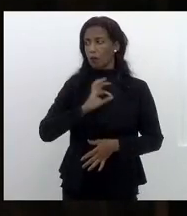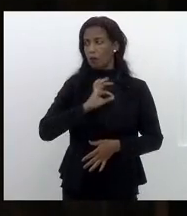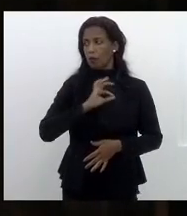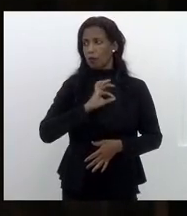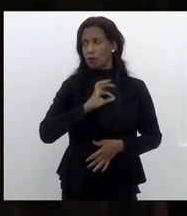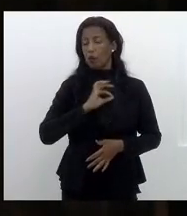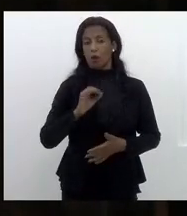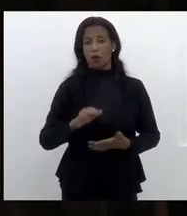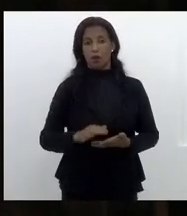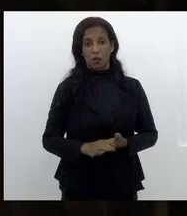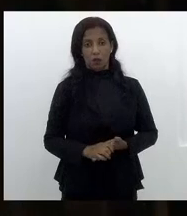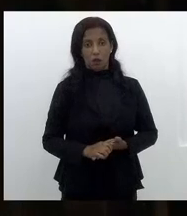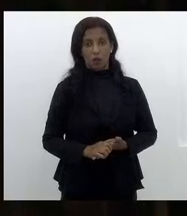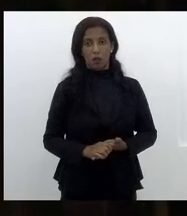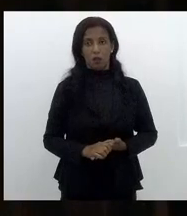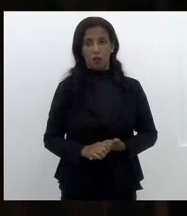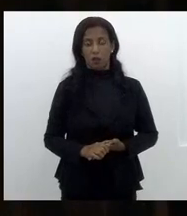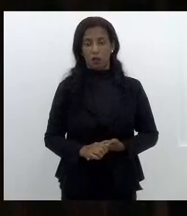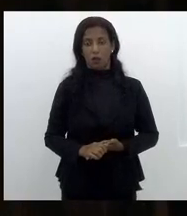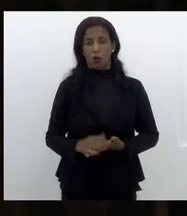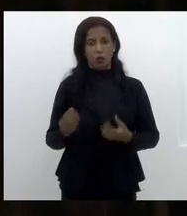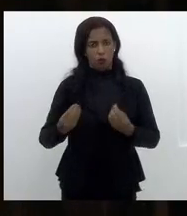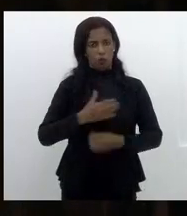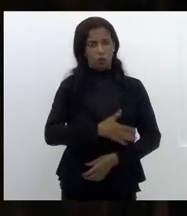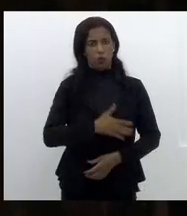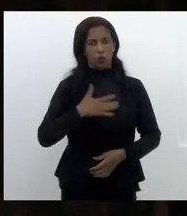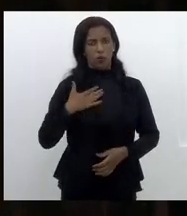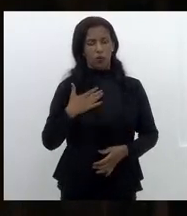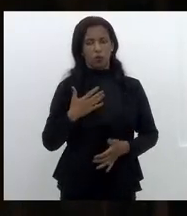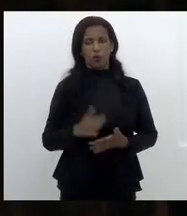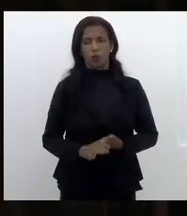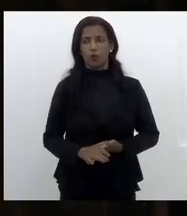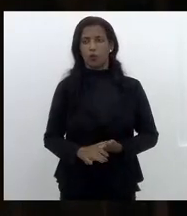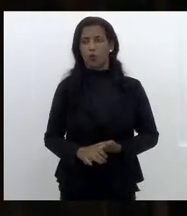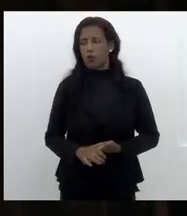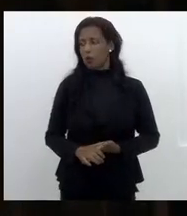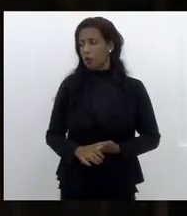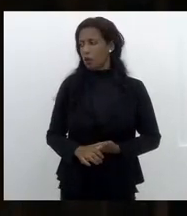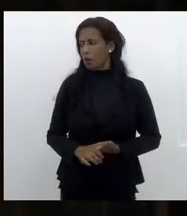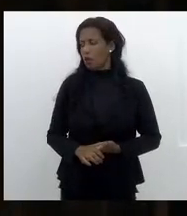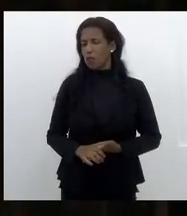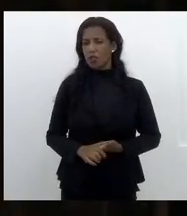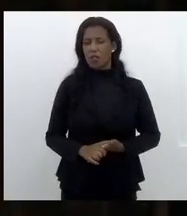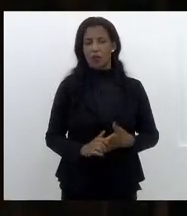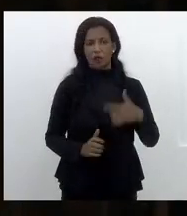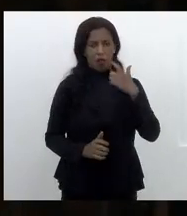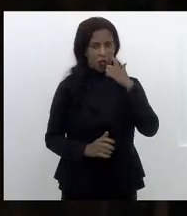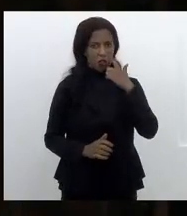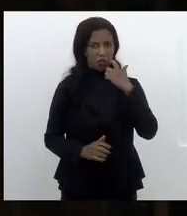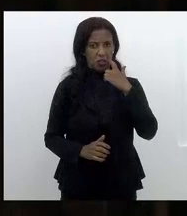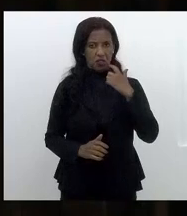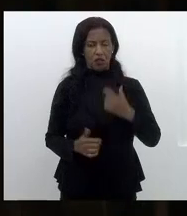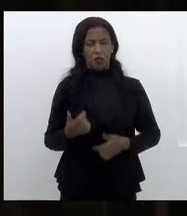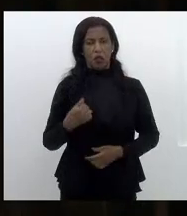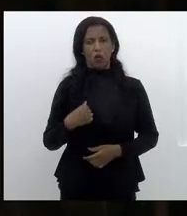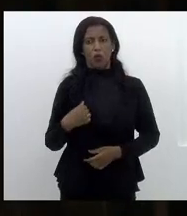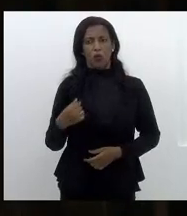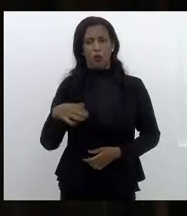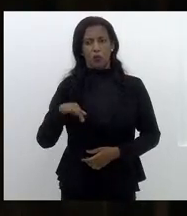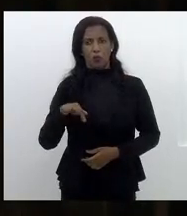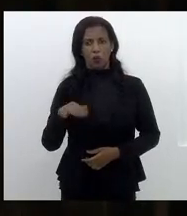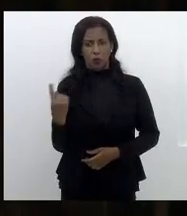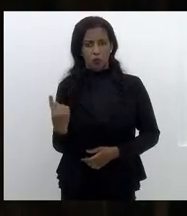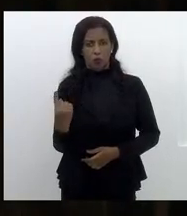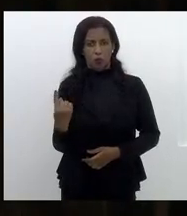e falo isso com muito orgulho porque o meu primeiro suplente daqui que ao Tenente Nilton da Silva